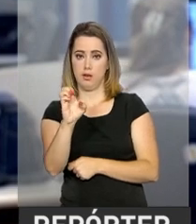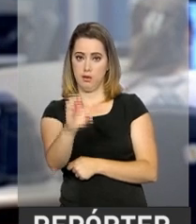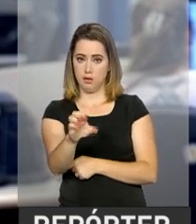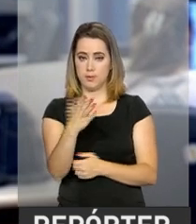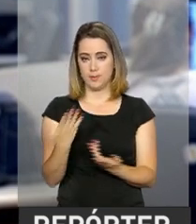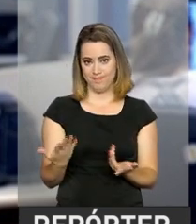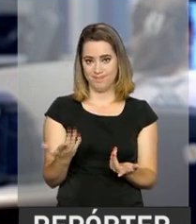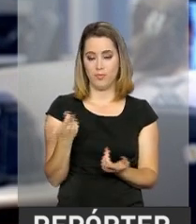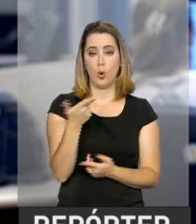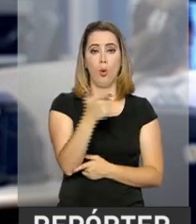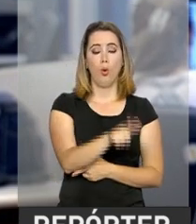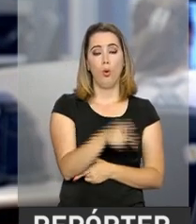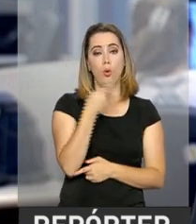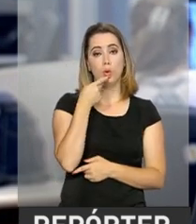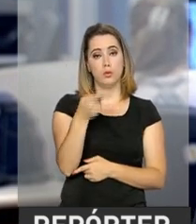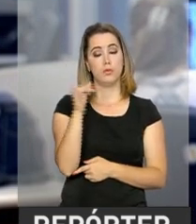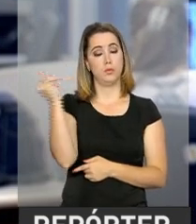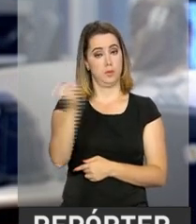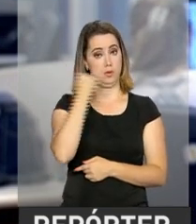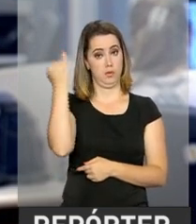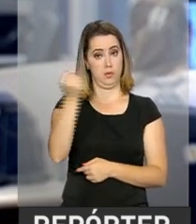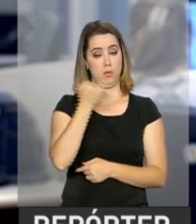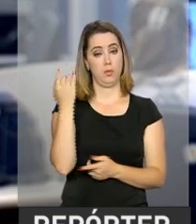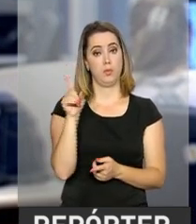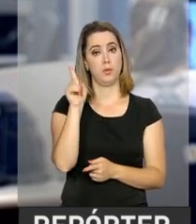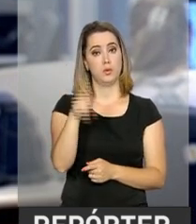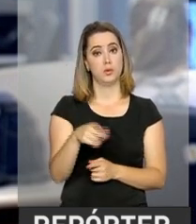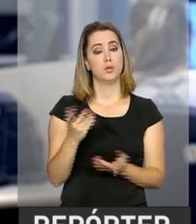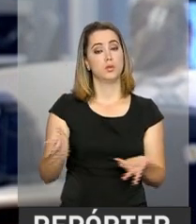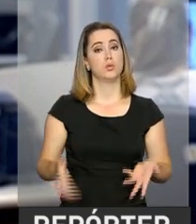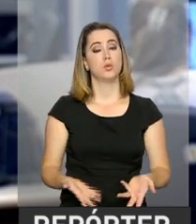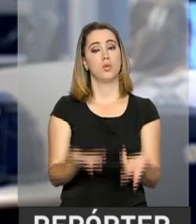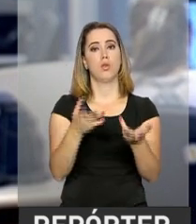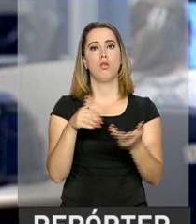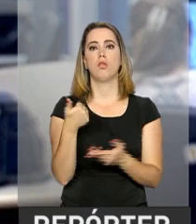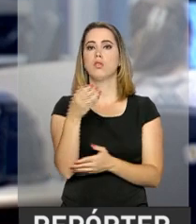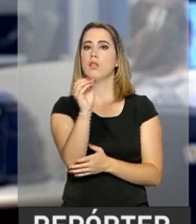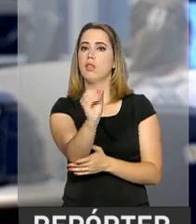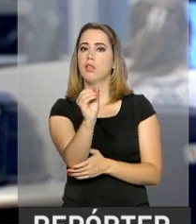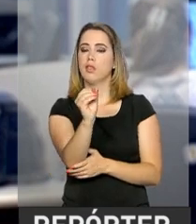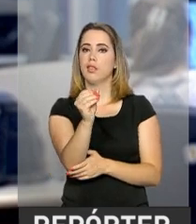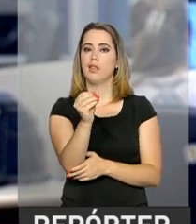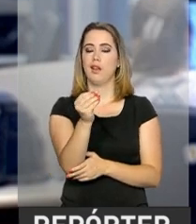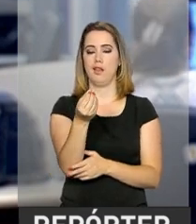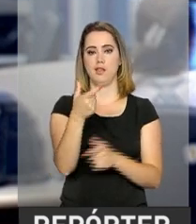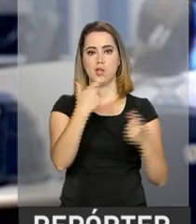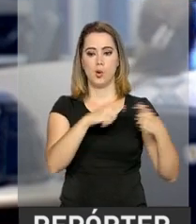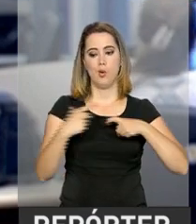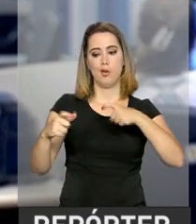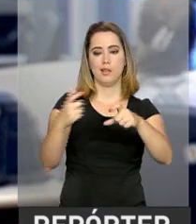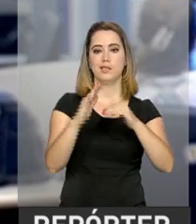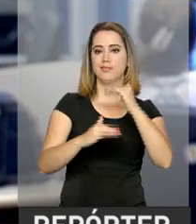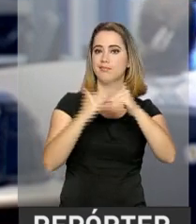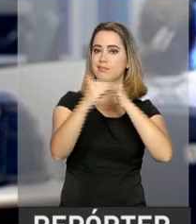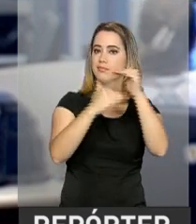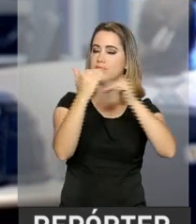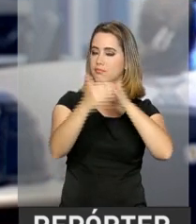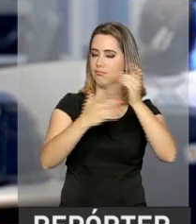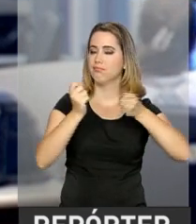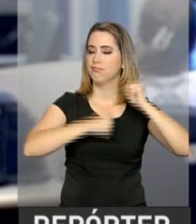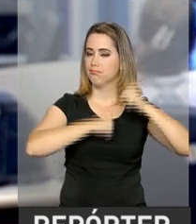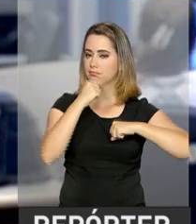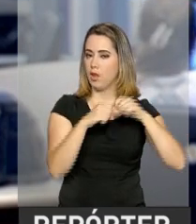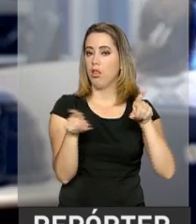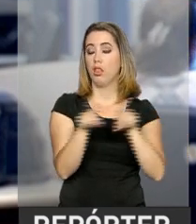economia foi divulgado hoje pelo IBGE a produção industrial brasileira cresceu em 10 das 14 regiões pesquisadas em dezembro houve alta